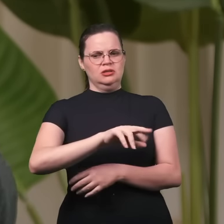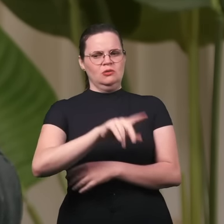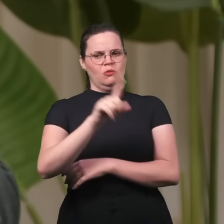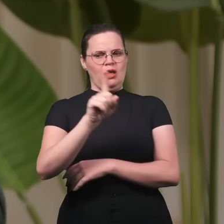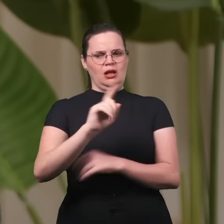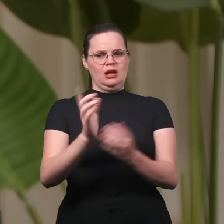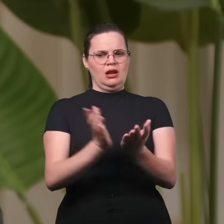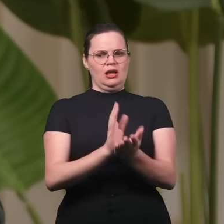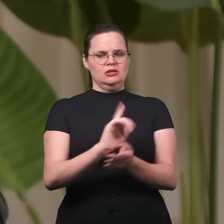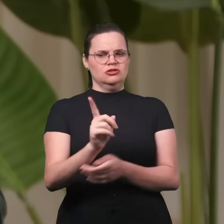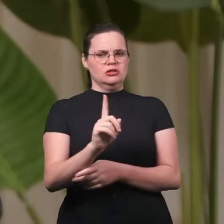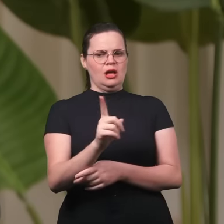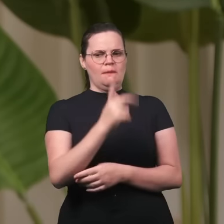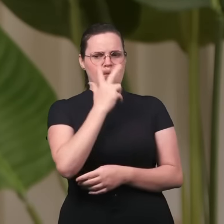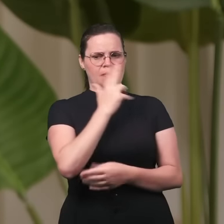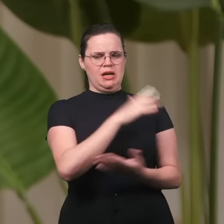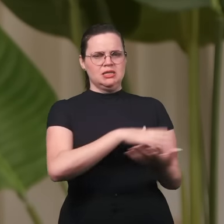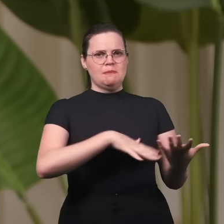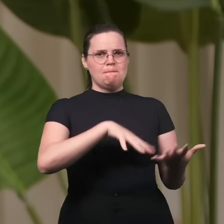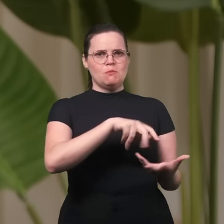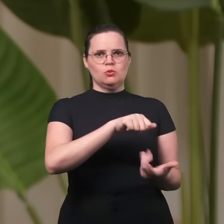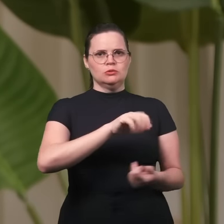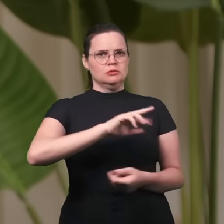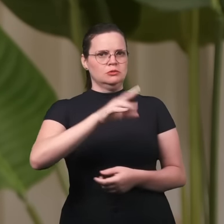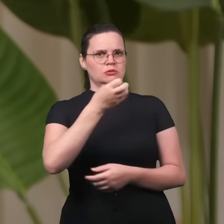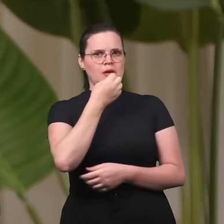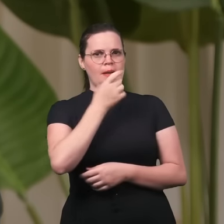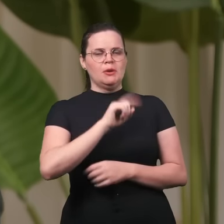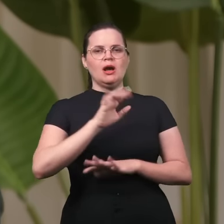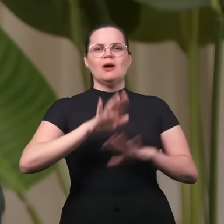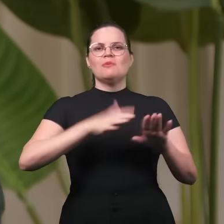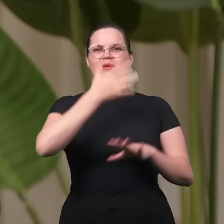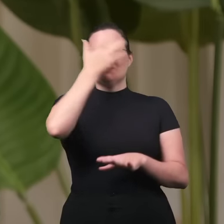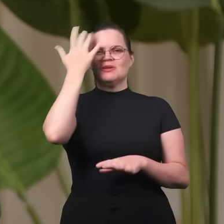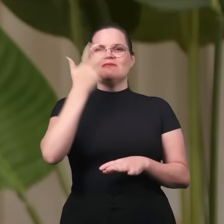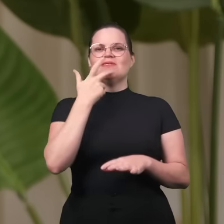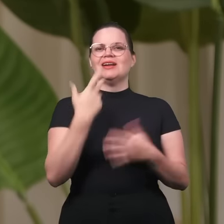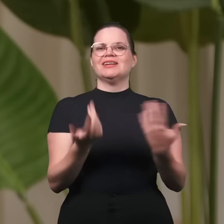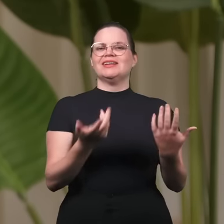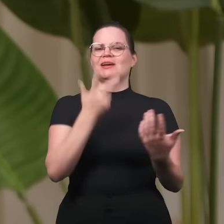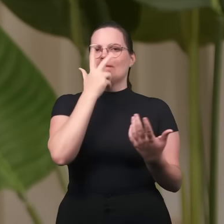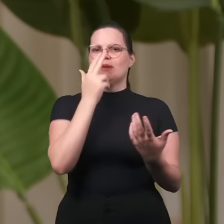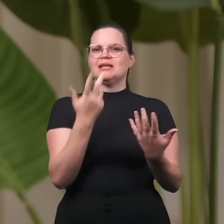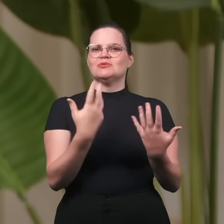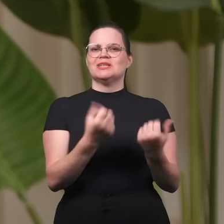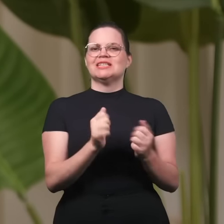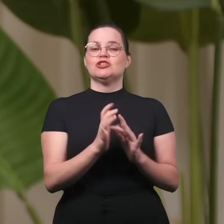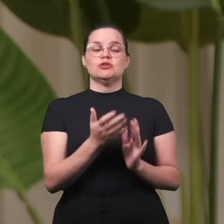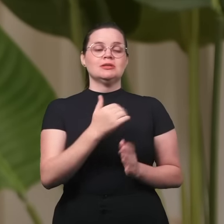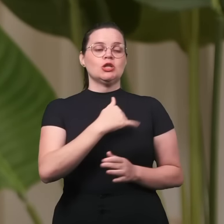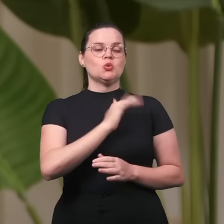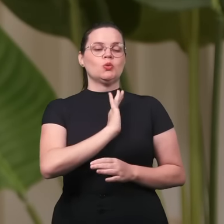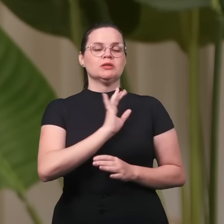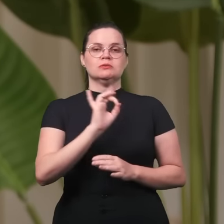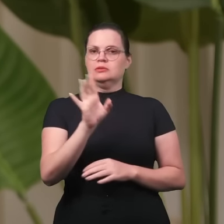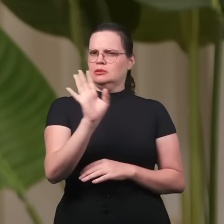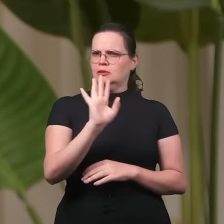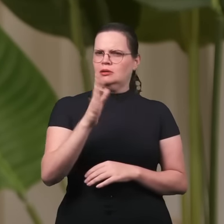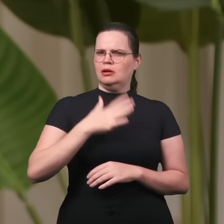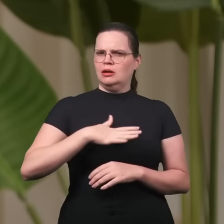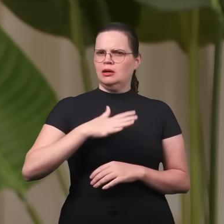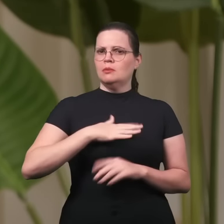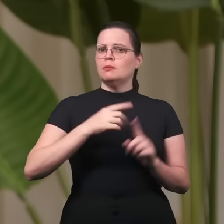no coração, mas não. Eu me lembrei, queridos, de Moisés, né? Quando